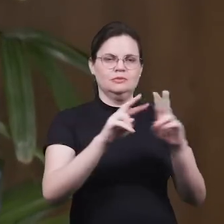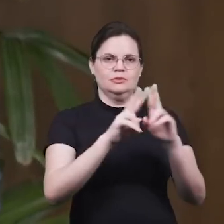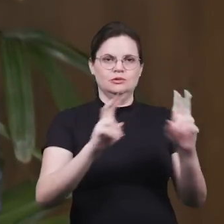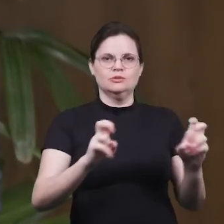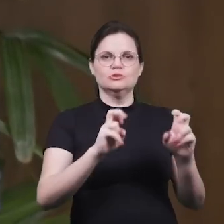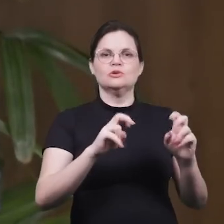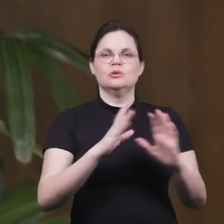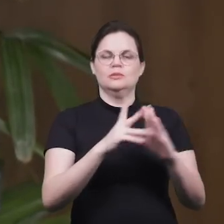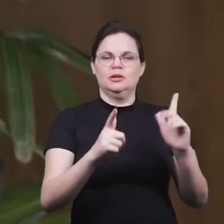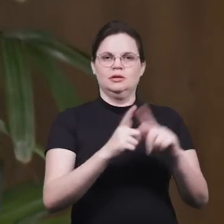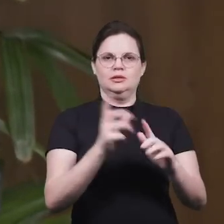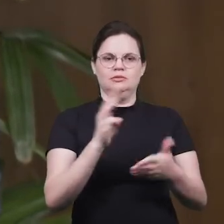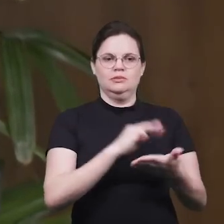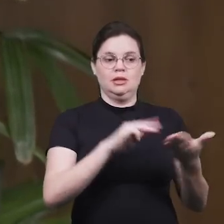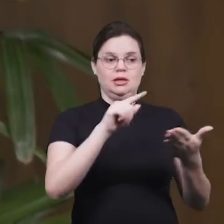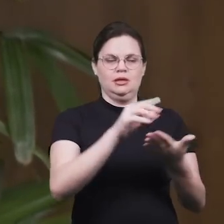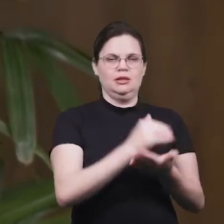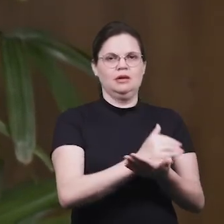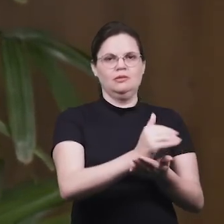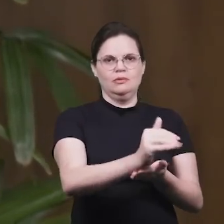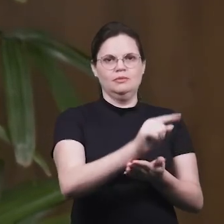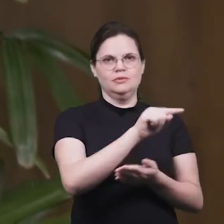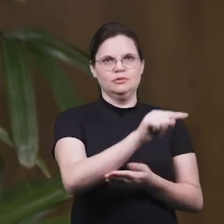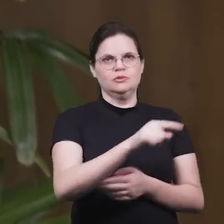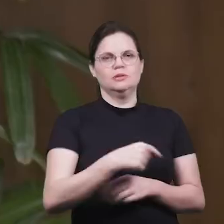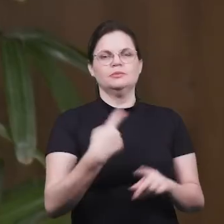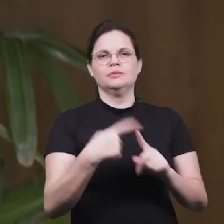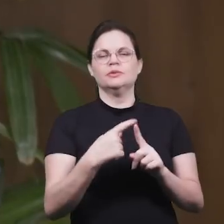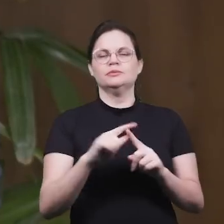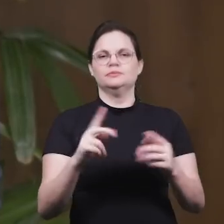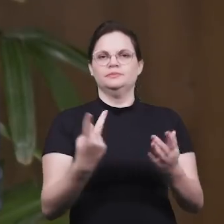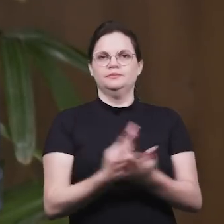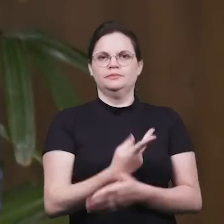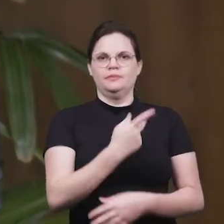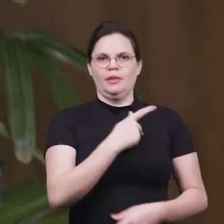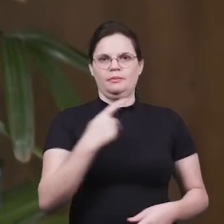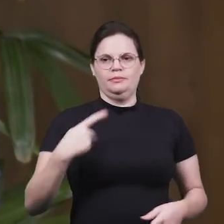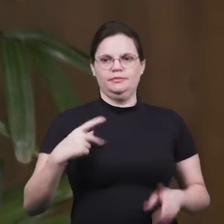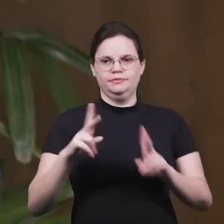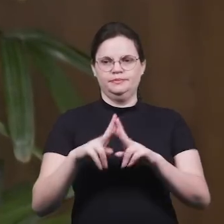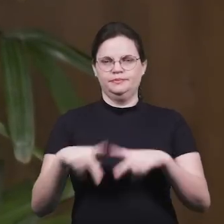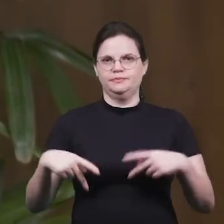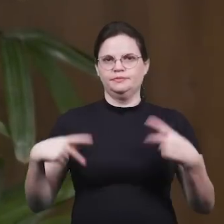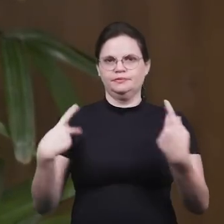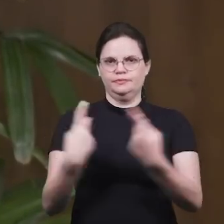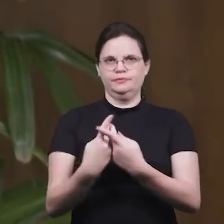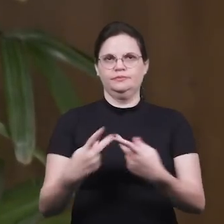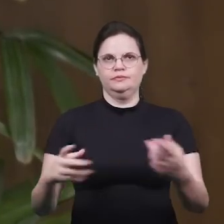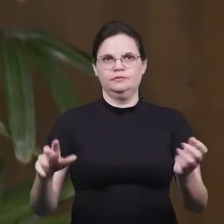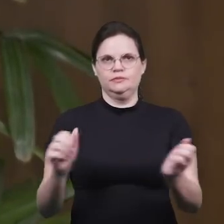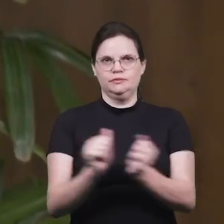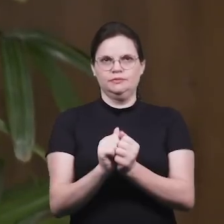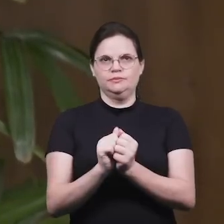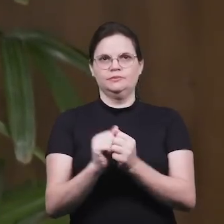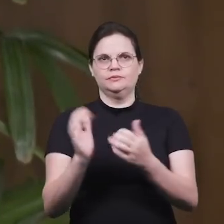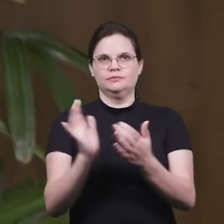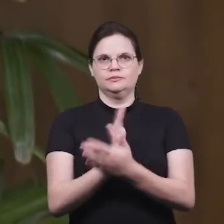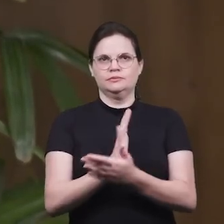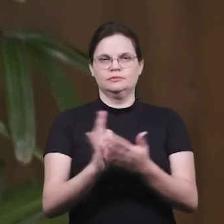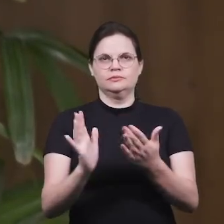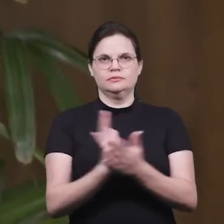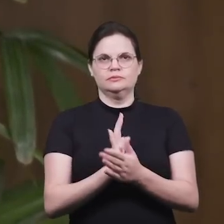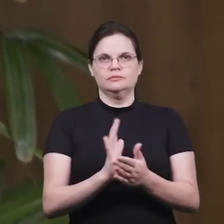obra se estabeleceu lá porque inclusive pastores do presbitério, junto com algumas